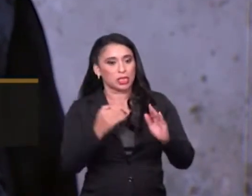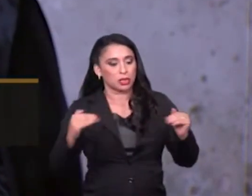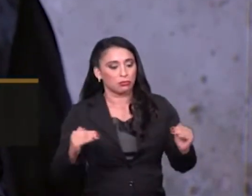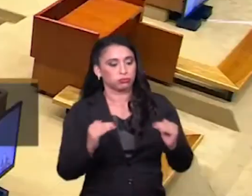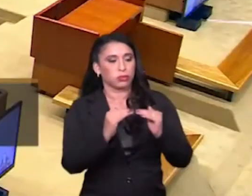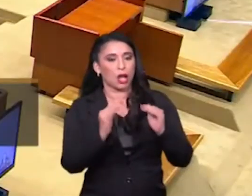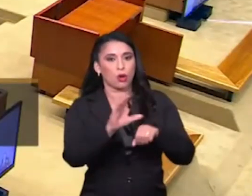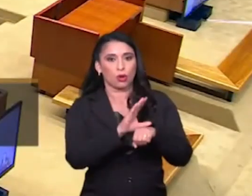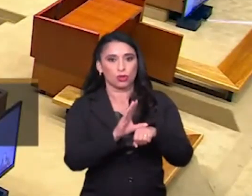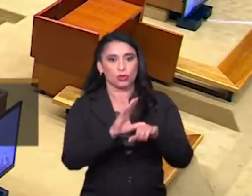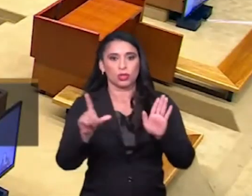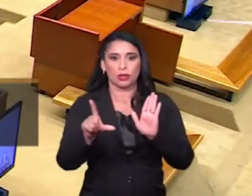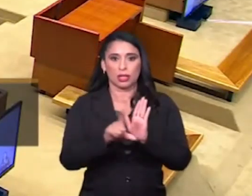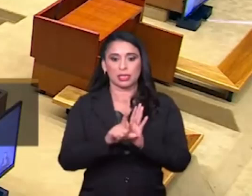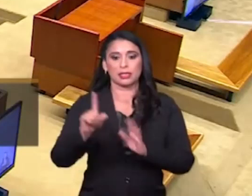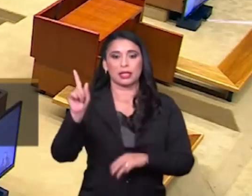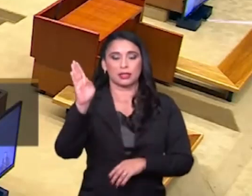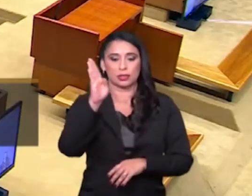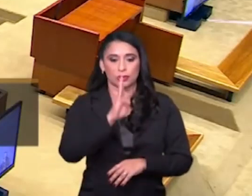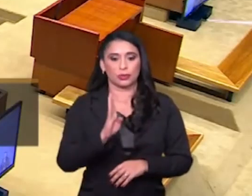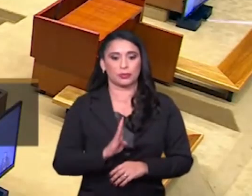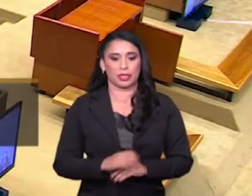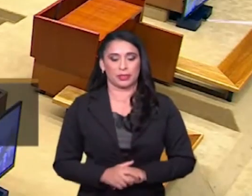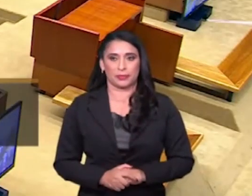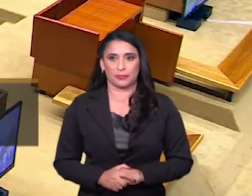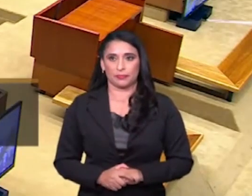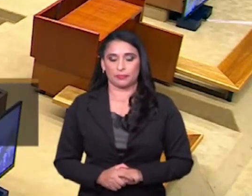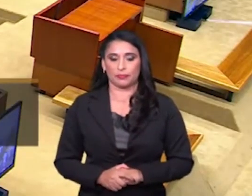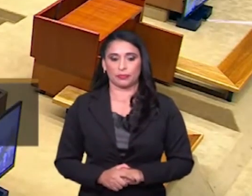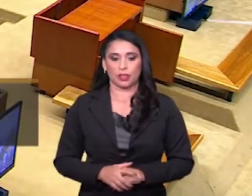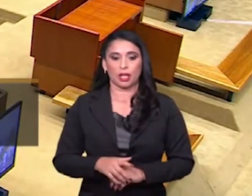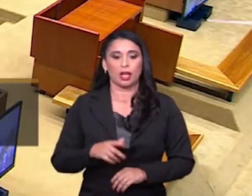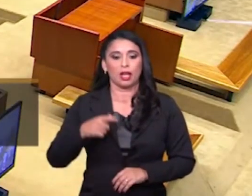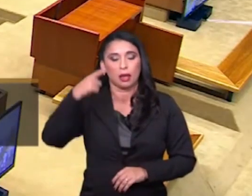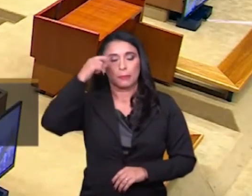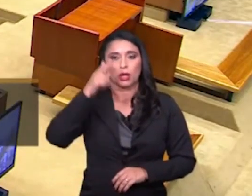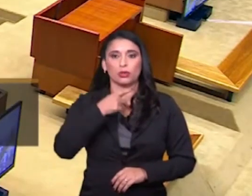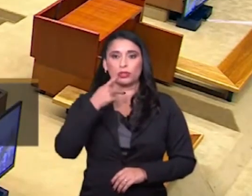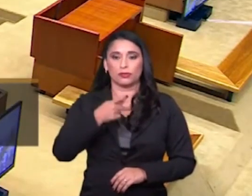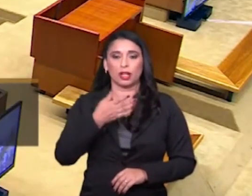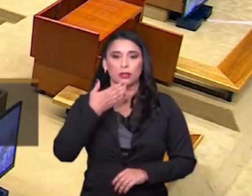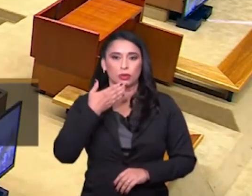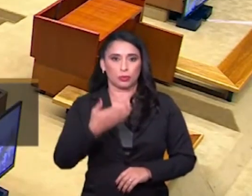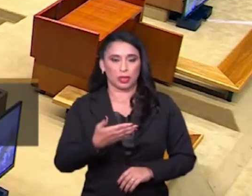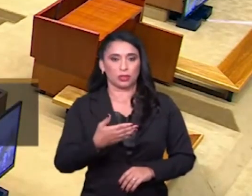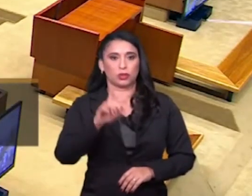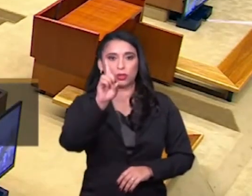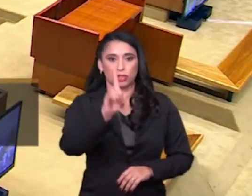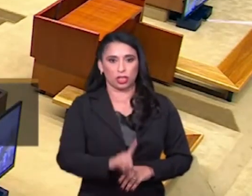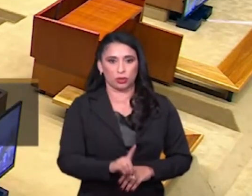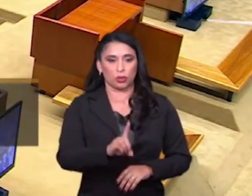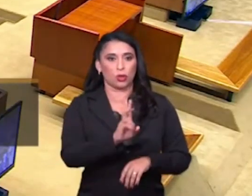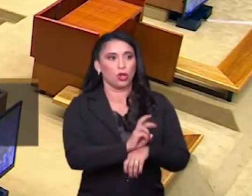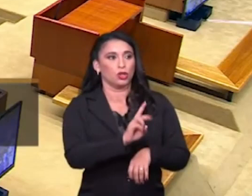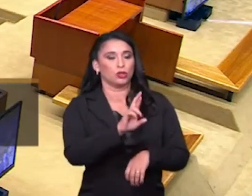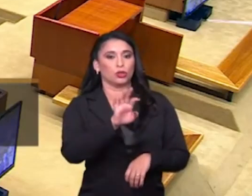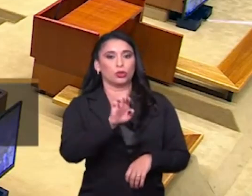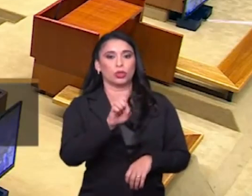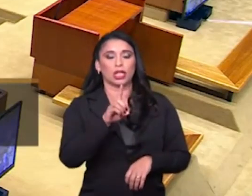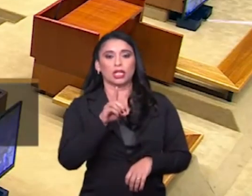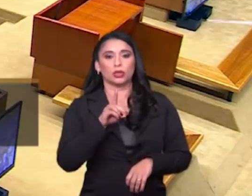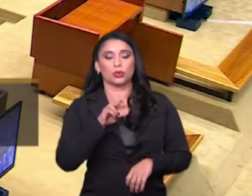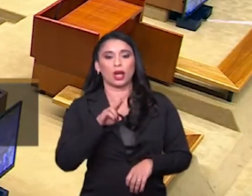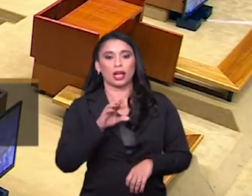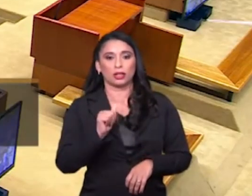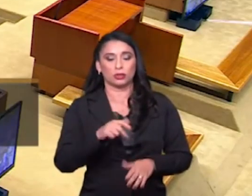do país peço ao senhor diretor geral da secretaria do tribunal Dr Eduardo Toledo para fazer a leitura do